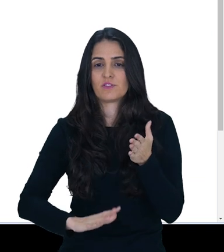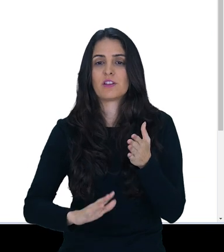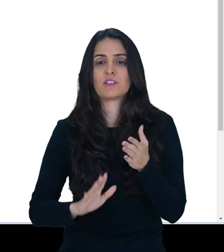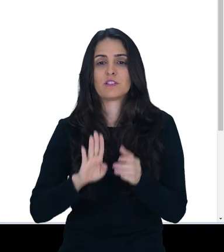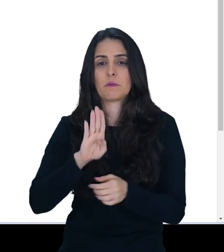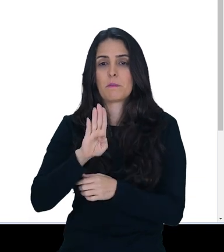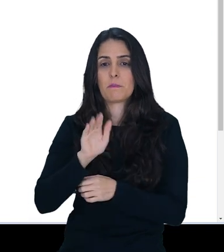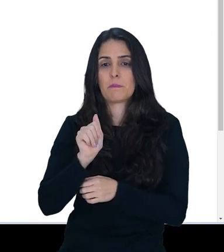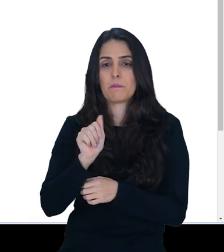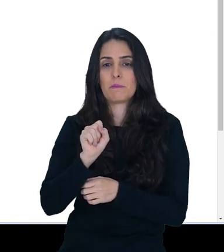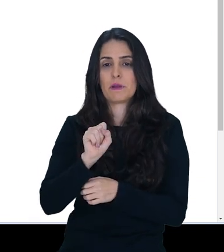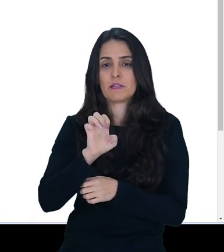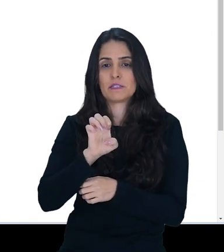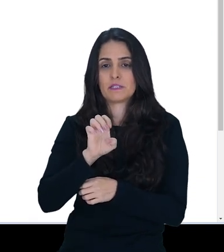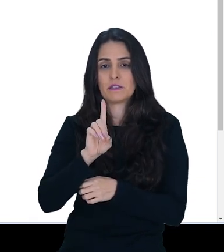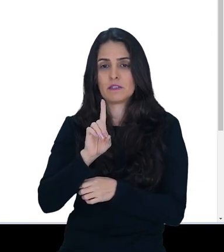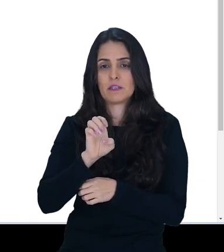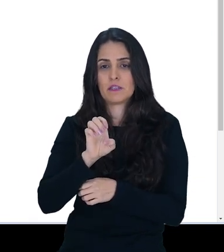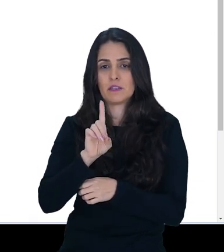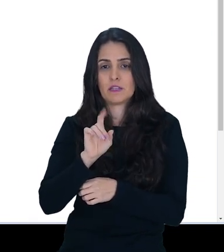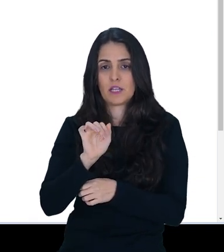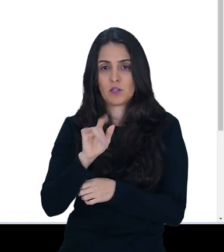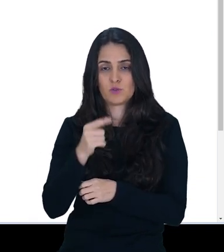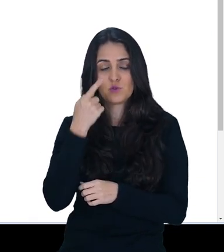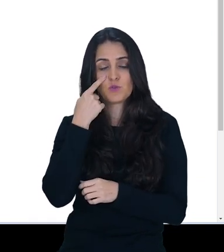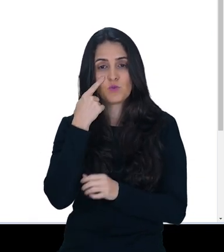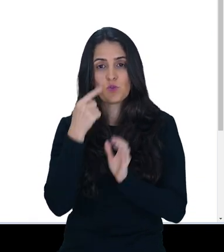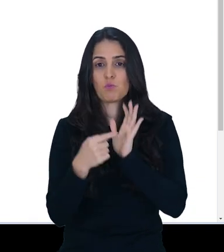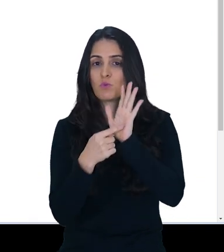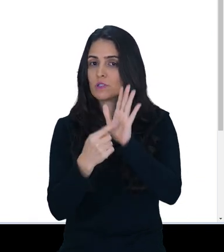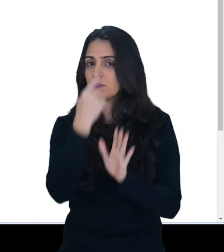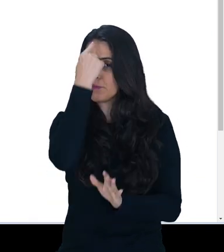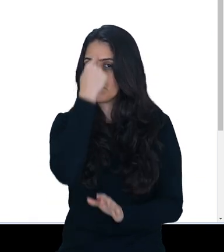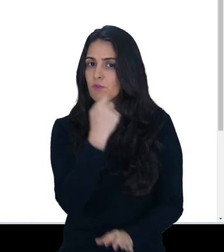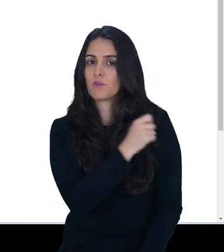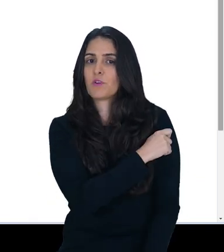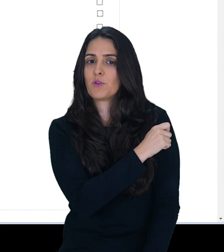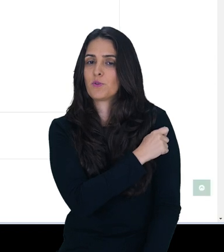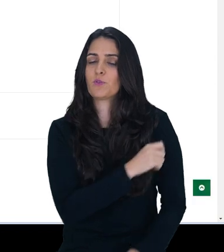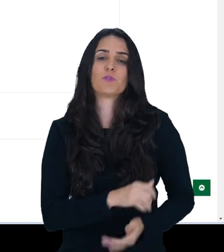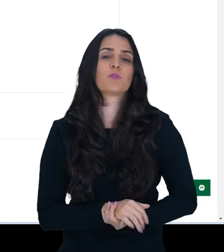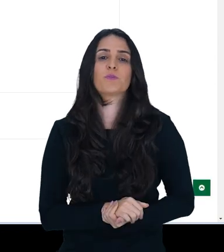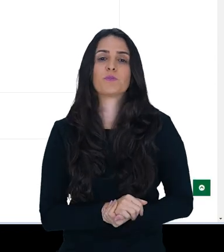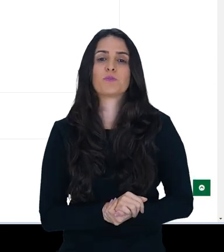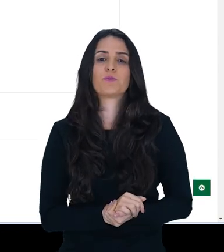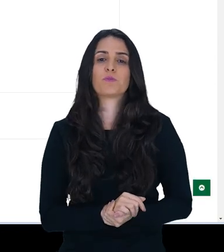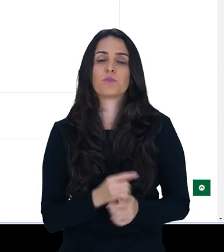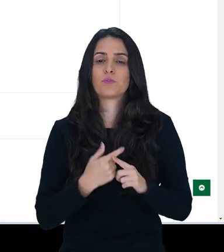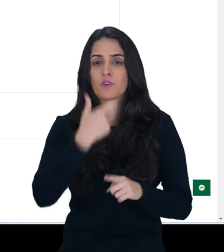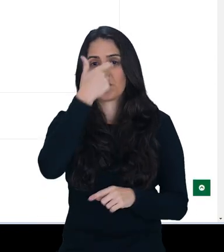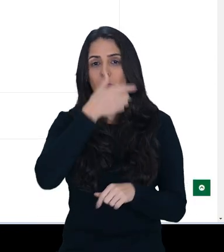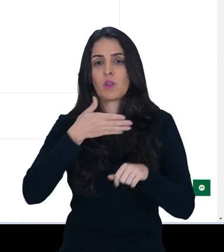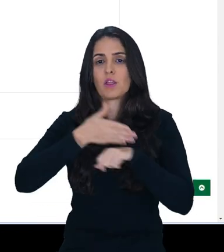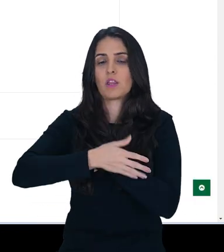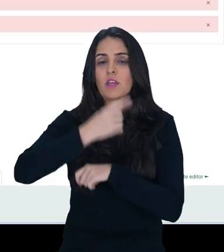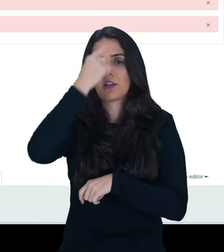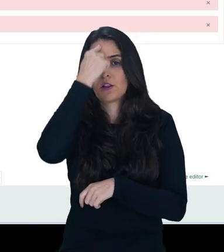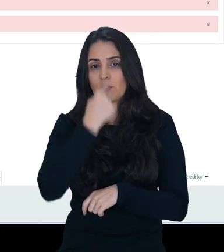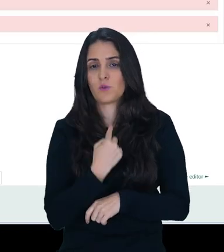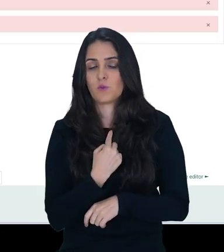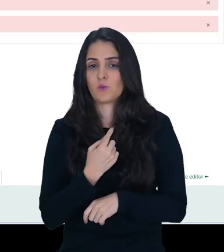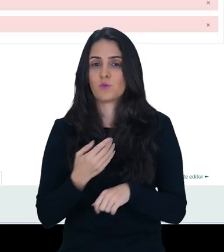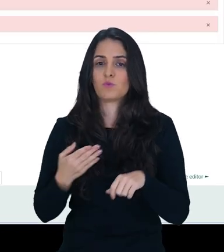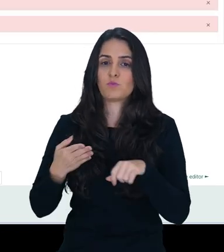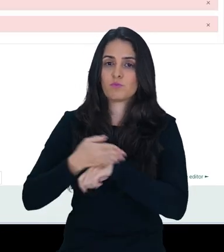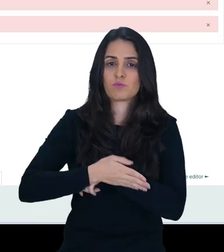base de dados e agora eu vou te mostrar na visualização do aluno aqui no papel de aluno Eu vou